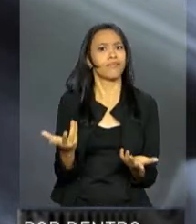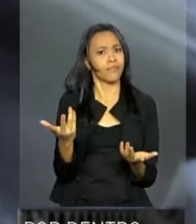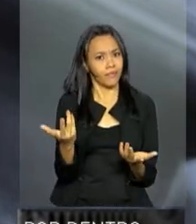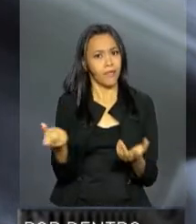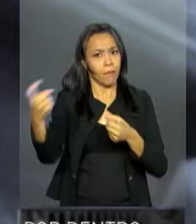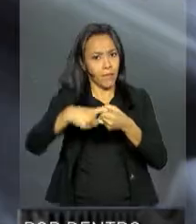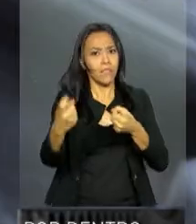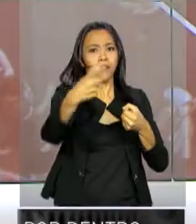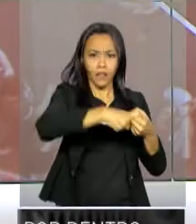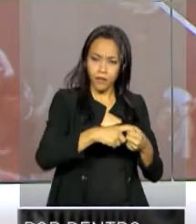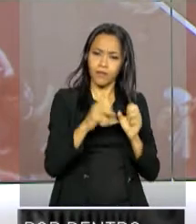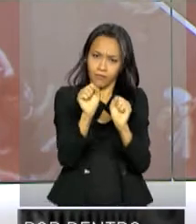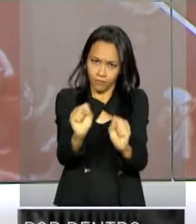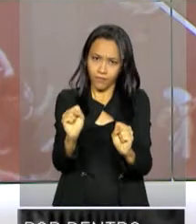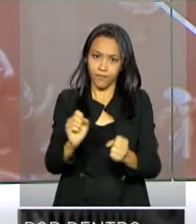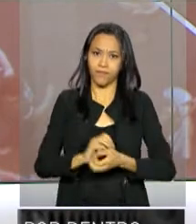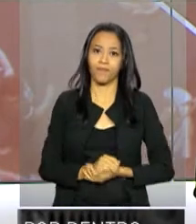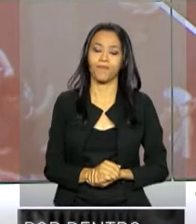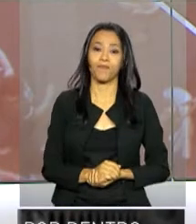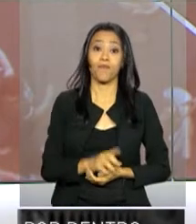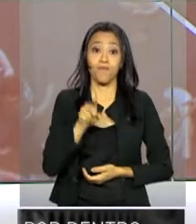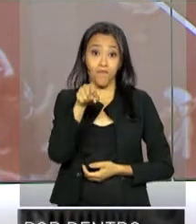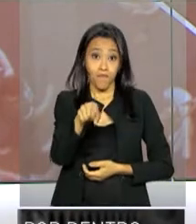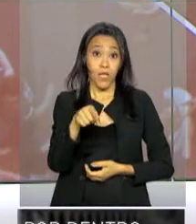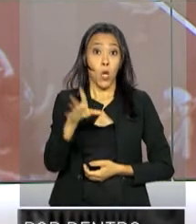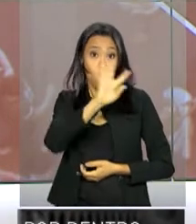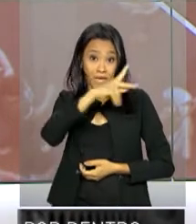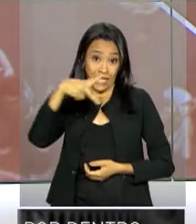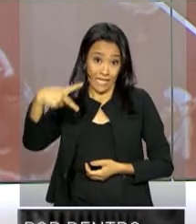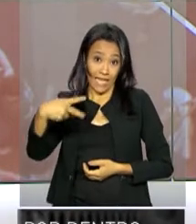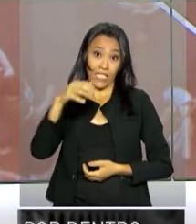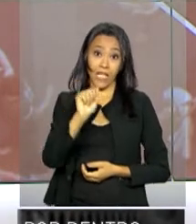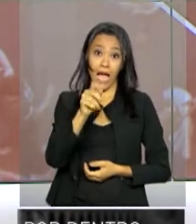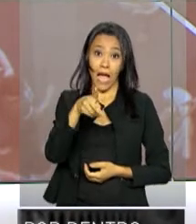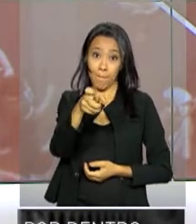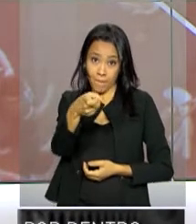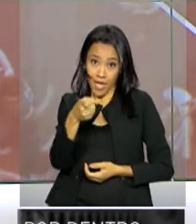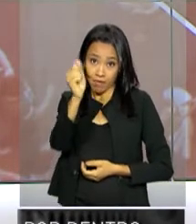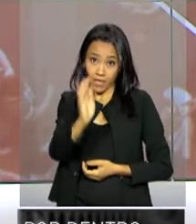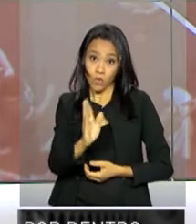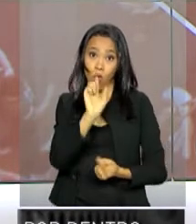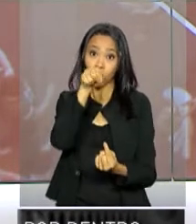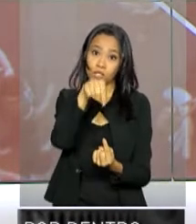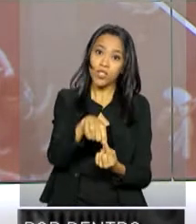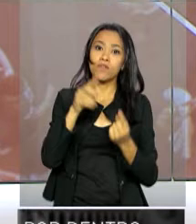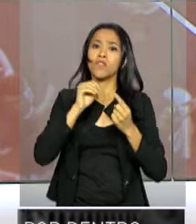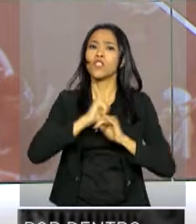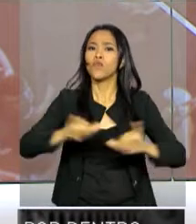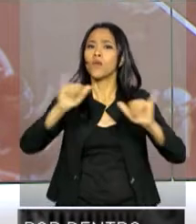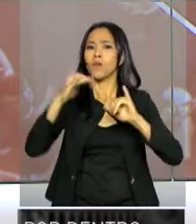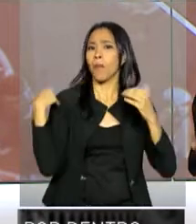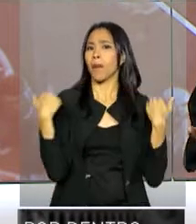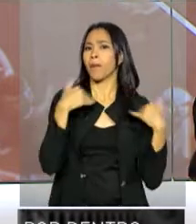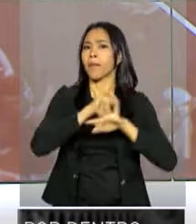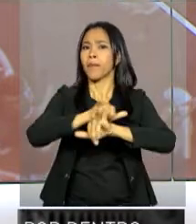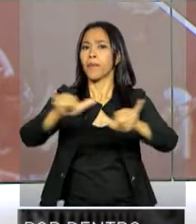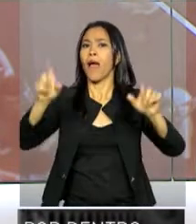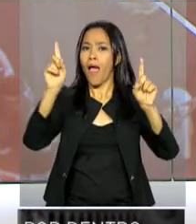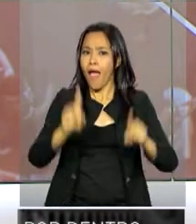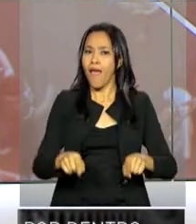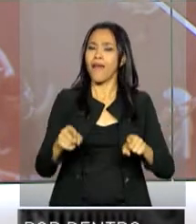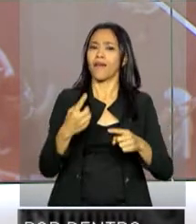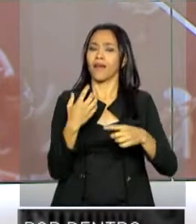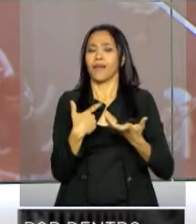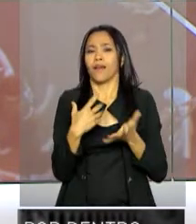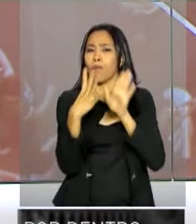parceiros em particular de acordo com o presidente da apex brasil o objetivo da campanha é focar em exemplos